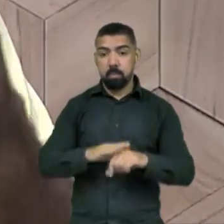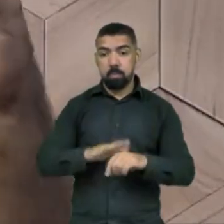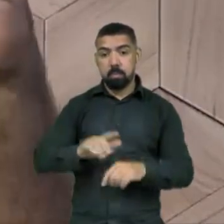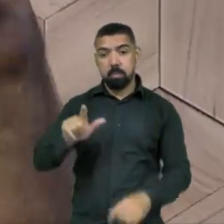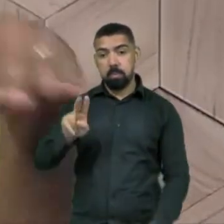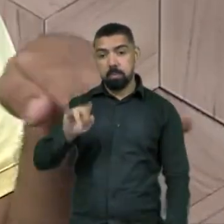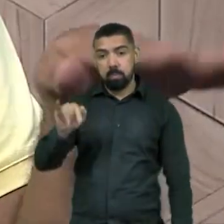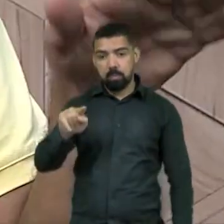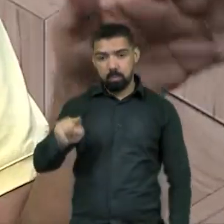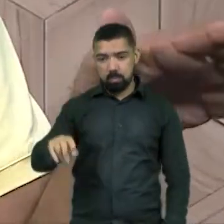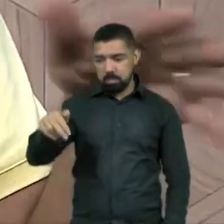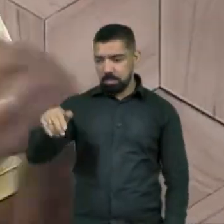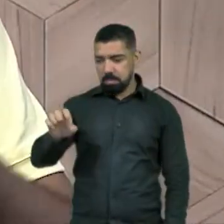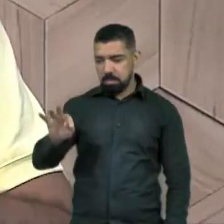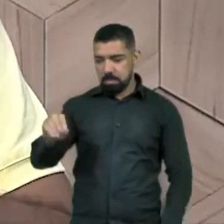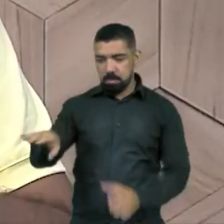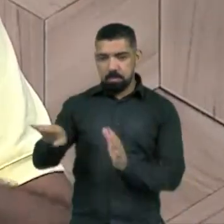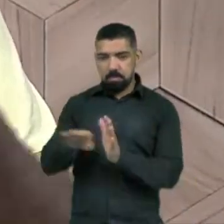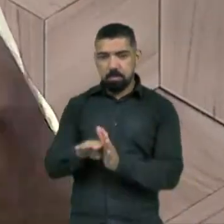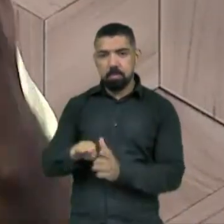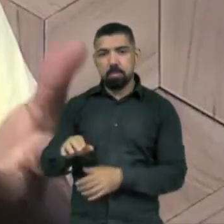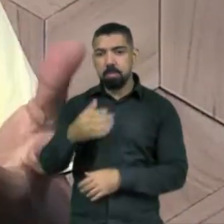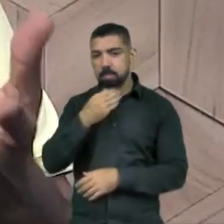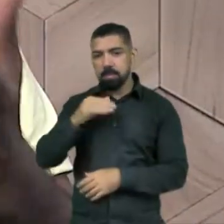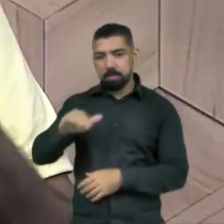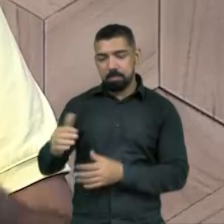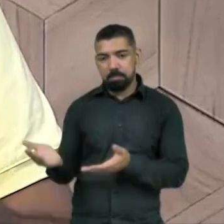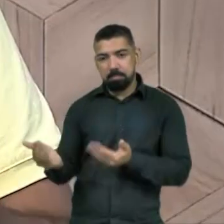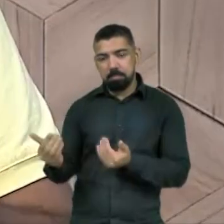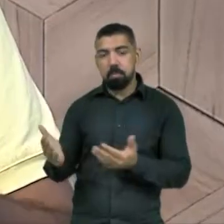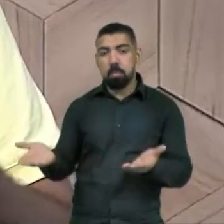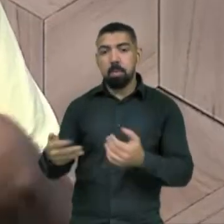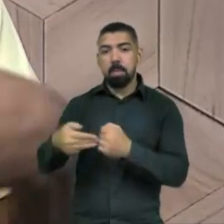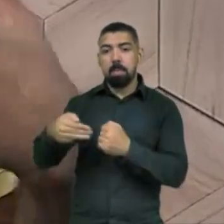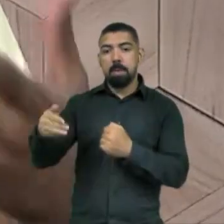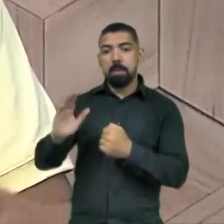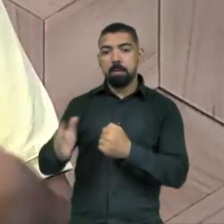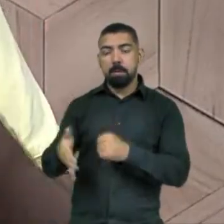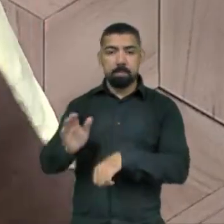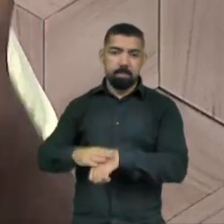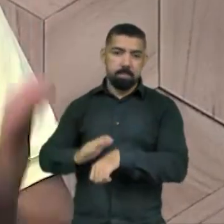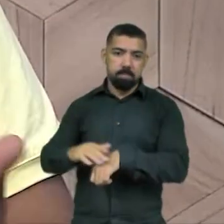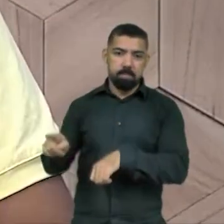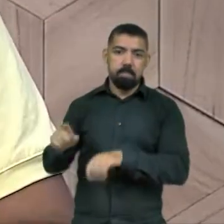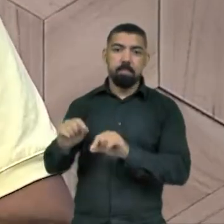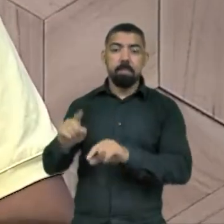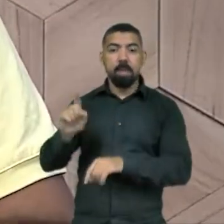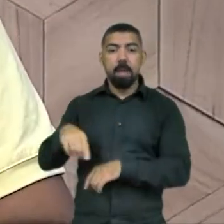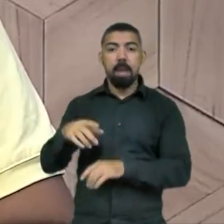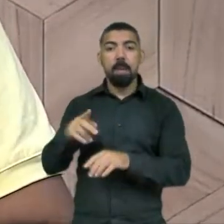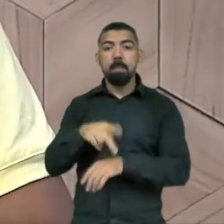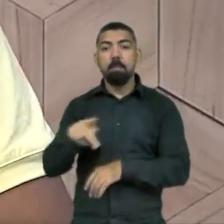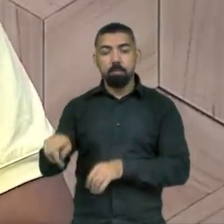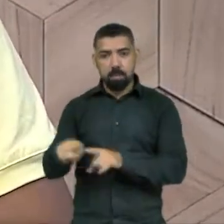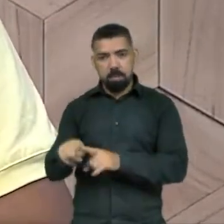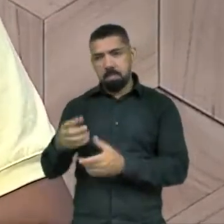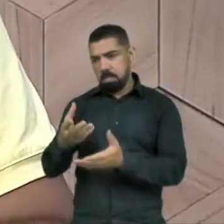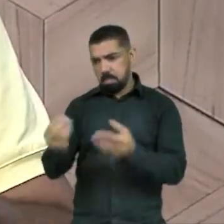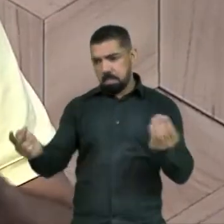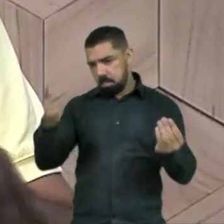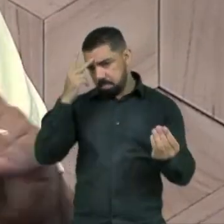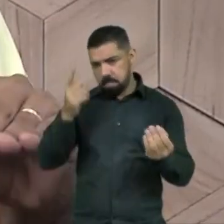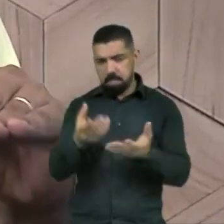chegou meninozinho, adolescente, e hoje mestre, já está dando, é professor, e tantos outros que passaram por